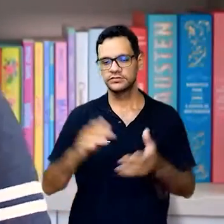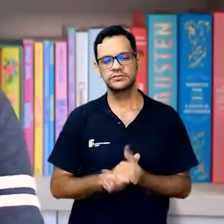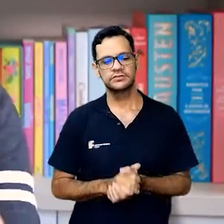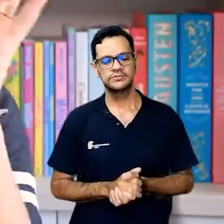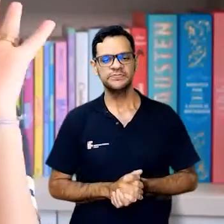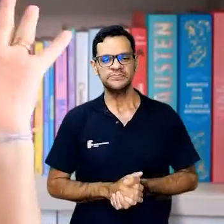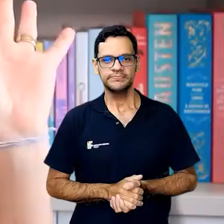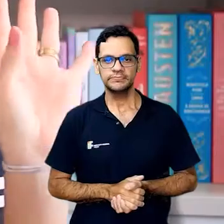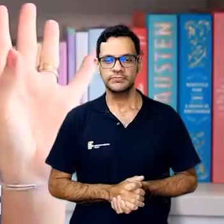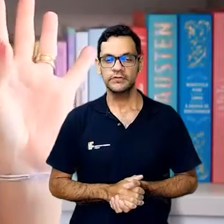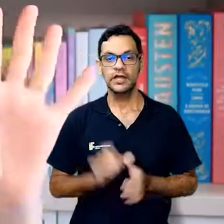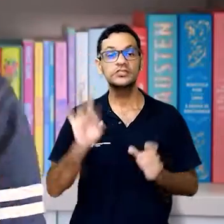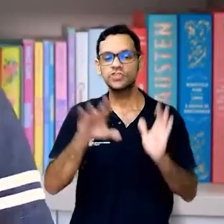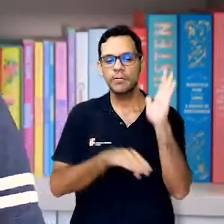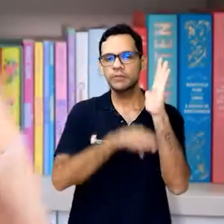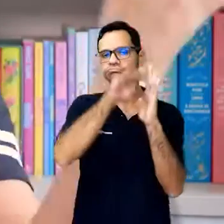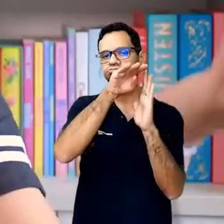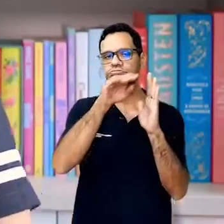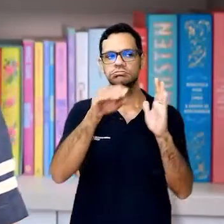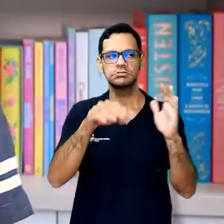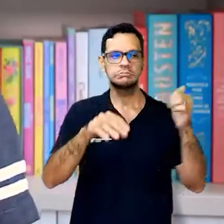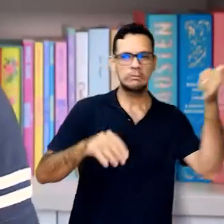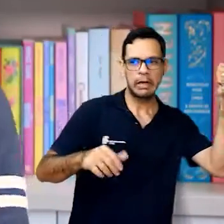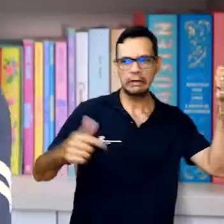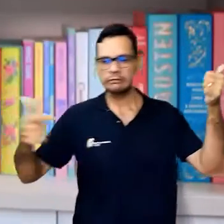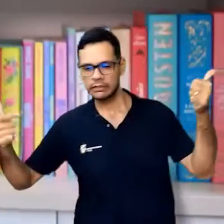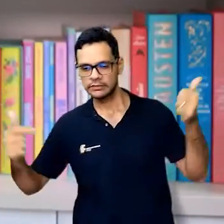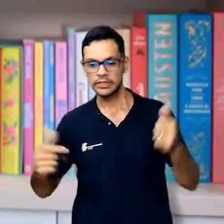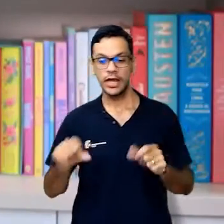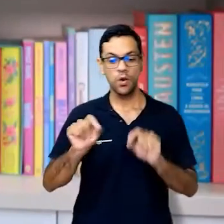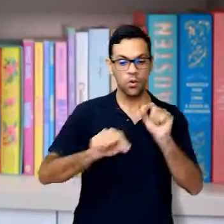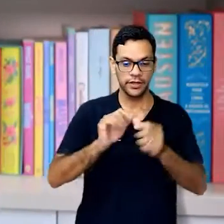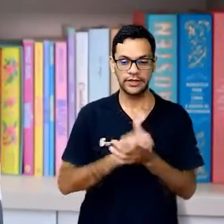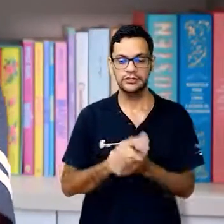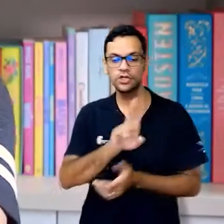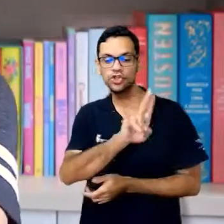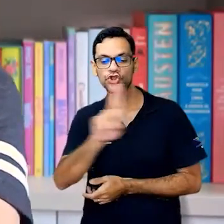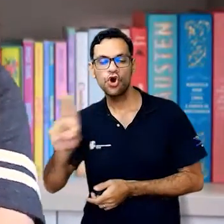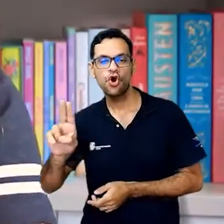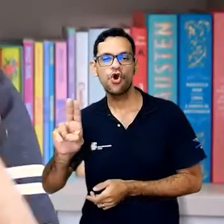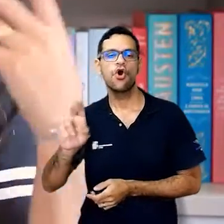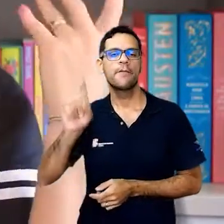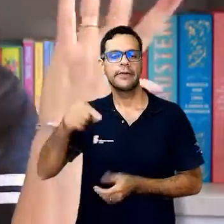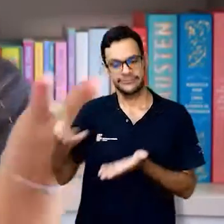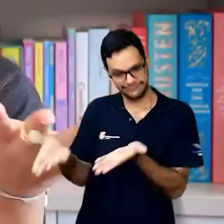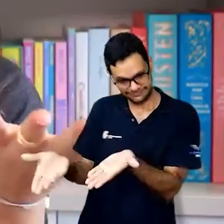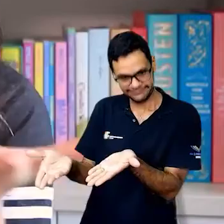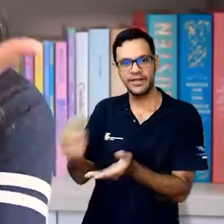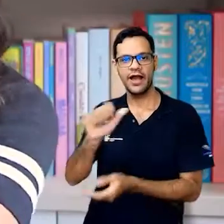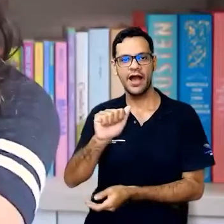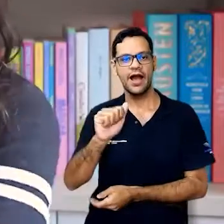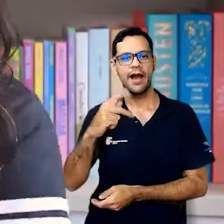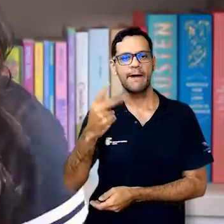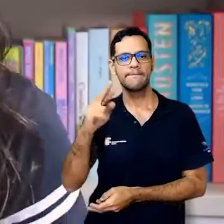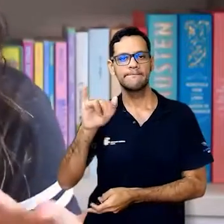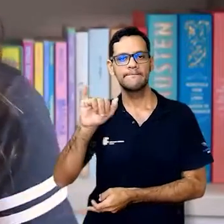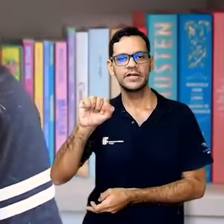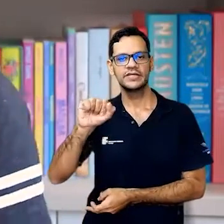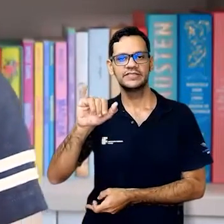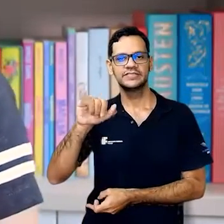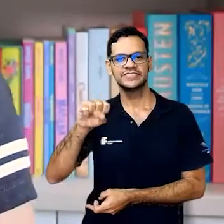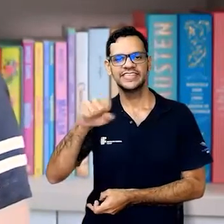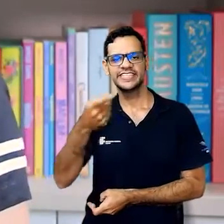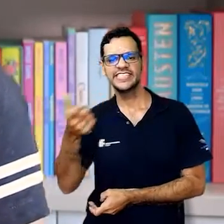viram falando, né? Então relevem aí. É só pra fazer um ranking mesmo, né, dos favoritões. E de infanto-juvenil eu não poderia deixar de mostrar